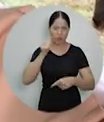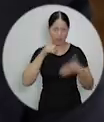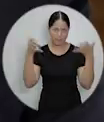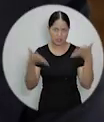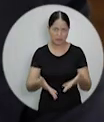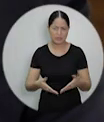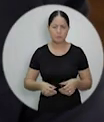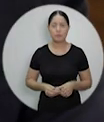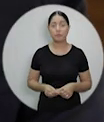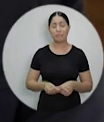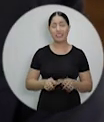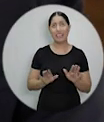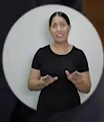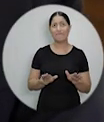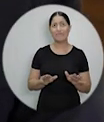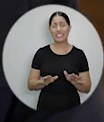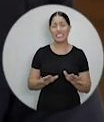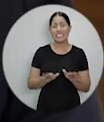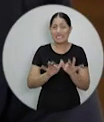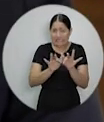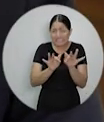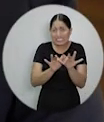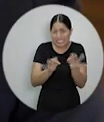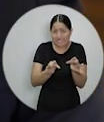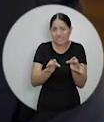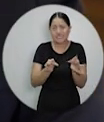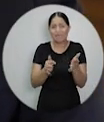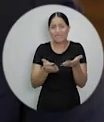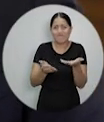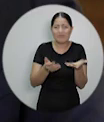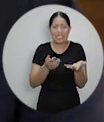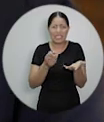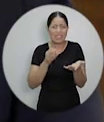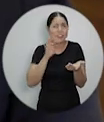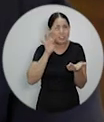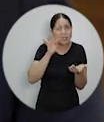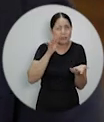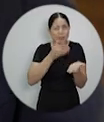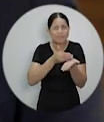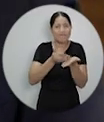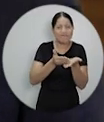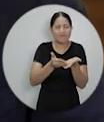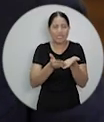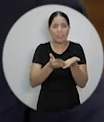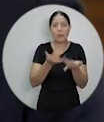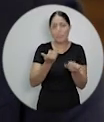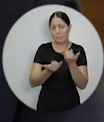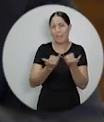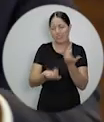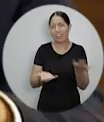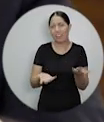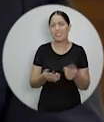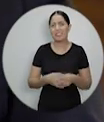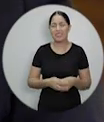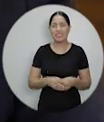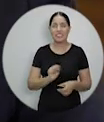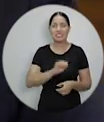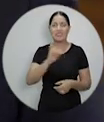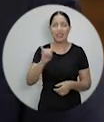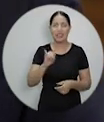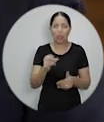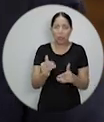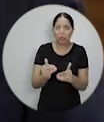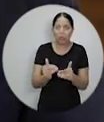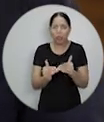feminina? Timidamente. A gente pode dizer que a evolução da participação da mulher na política no Brasil ela é tímida. Se for nesse ritmo,